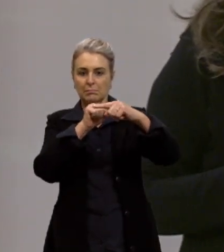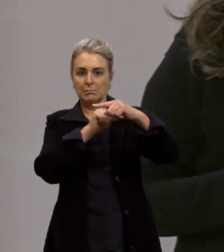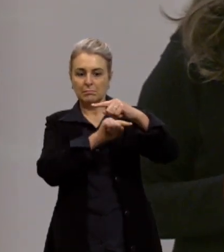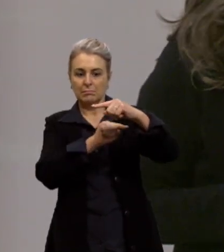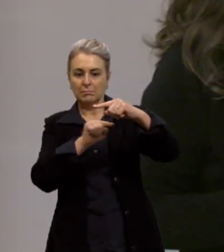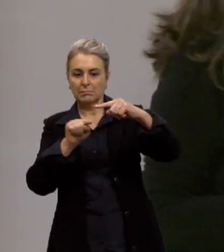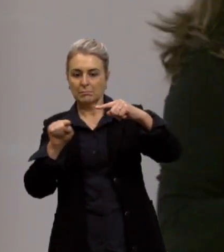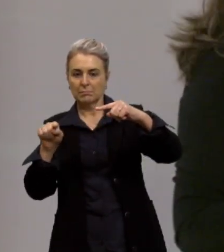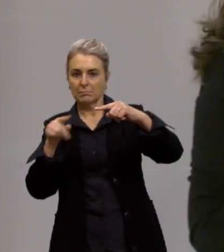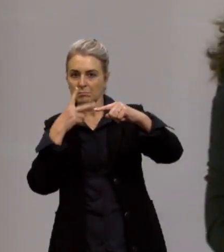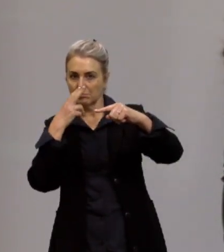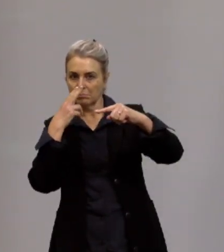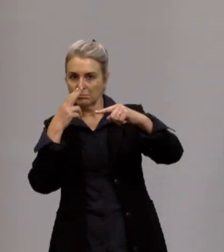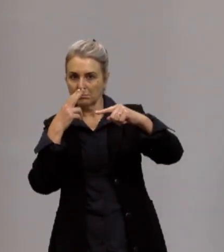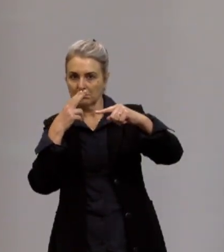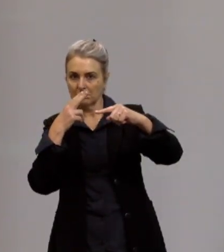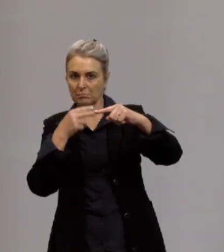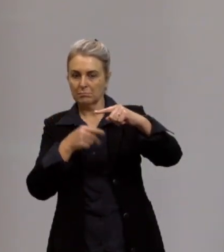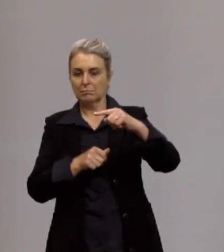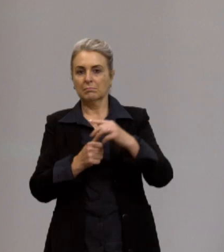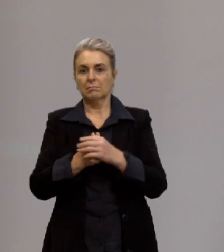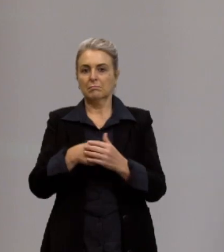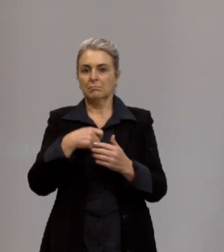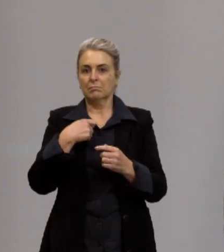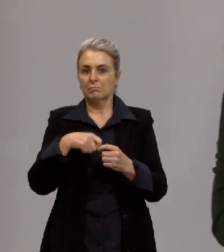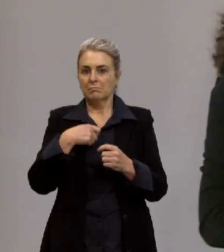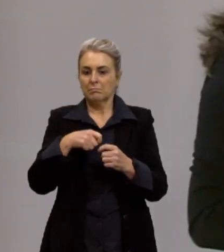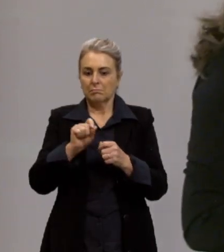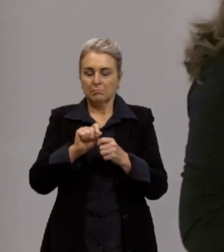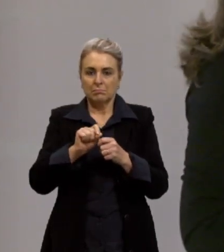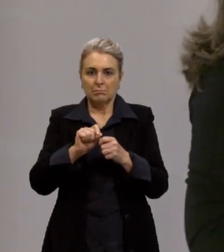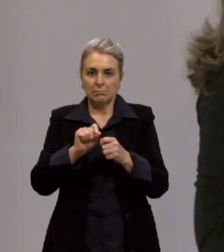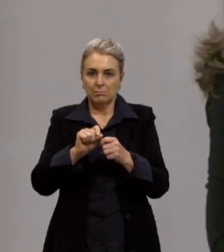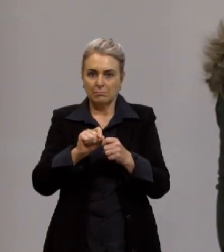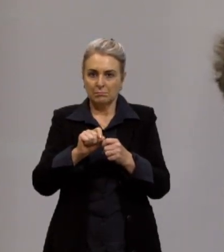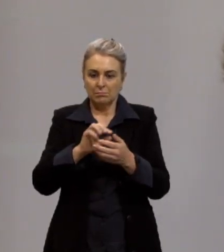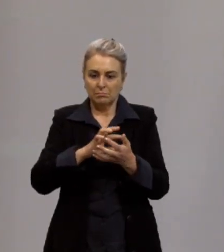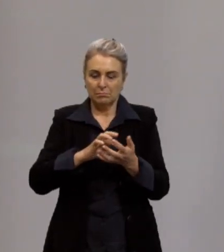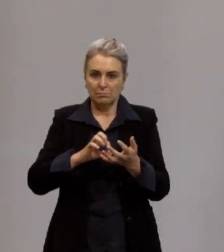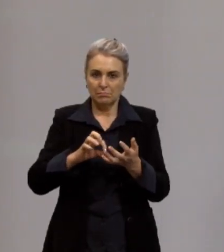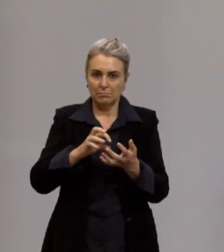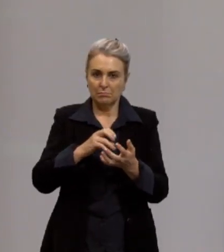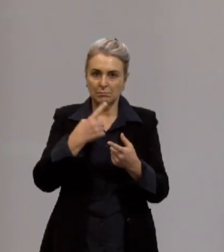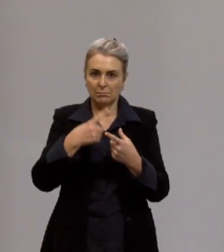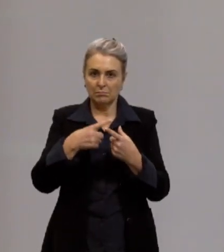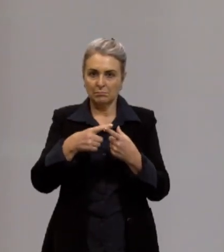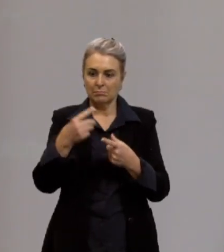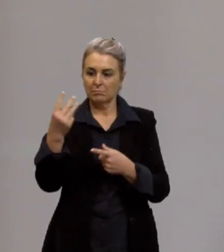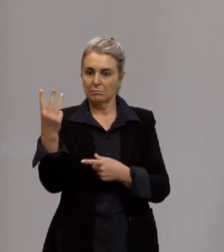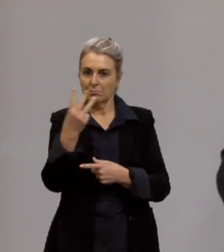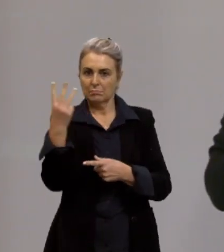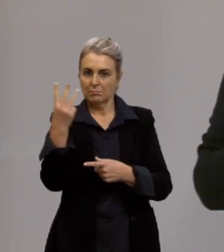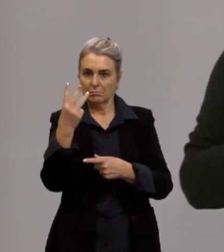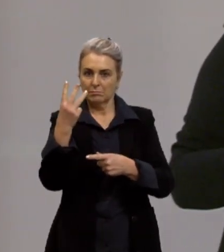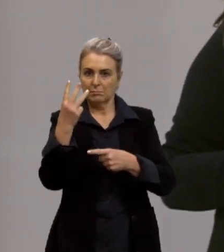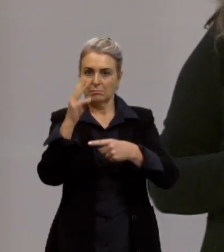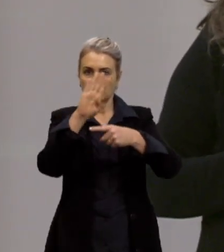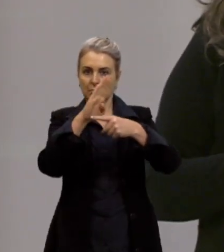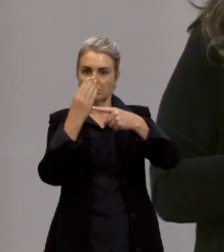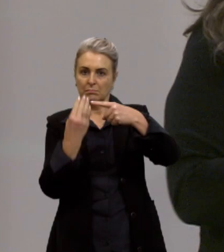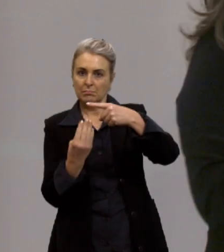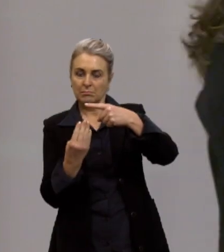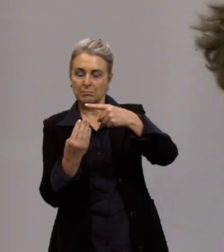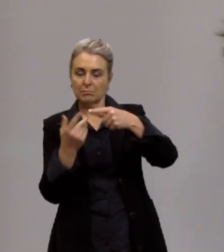não precisamos trabalhar com os denominadores, porque nós estamos dizendo, estas três frações estão sendo divididas